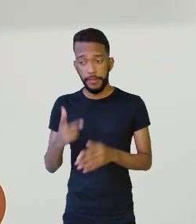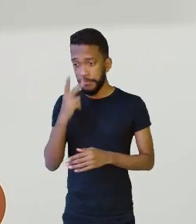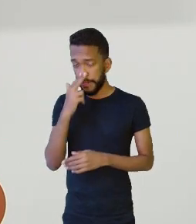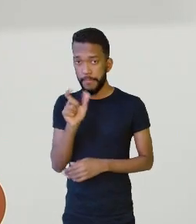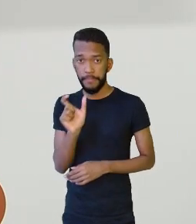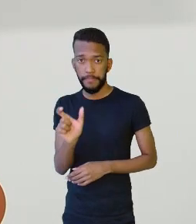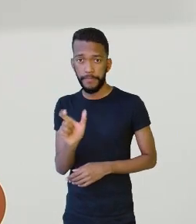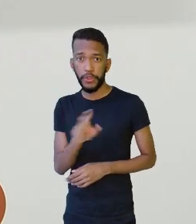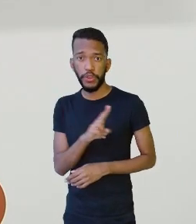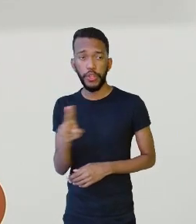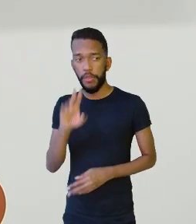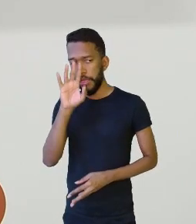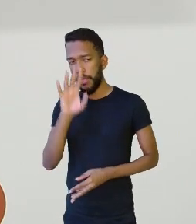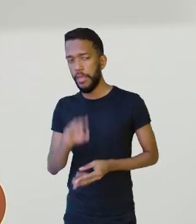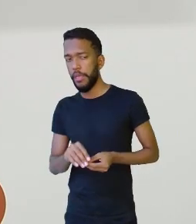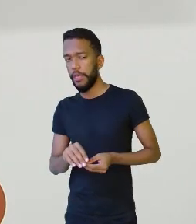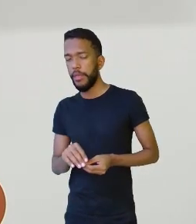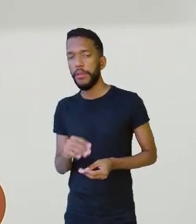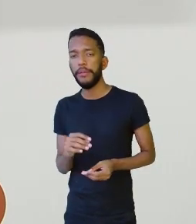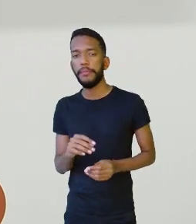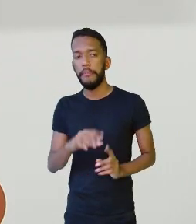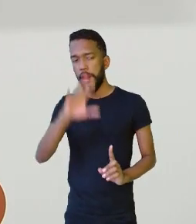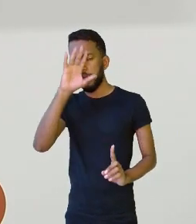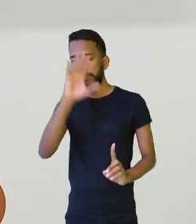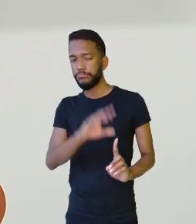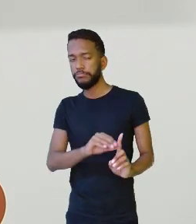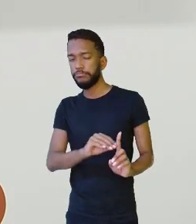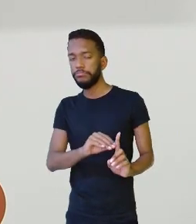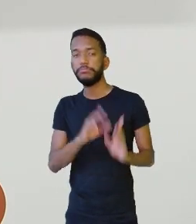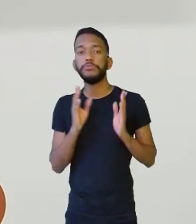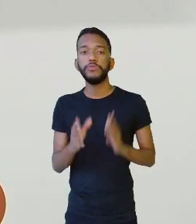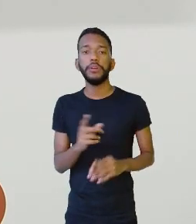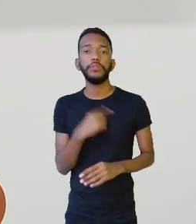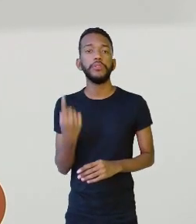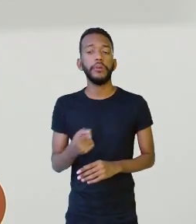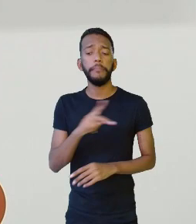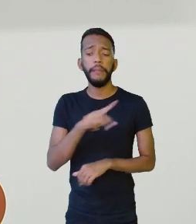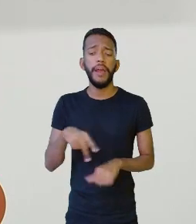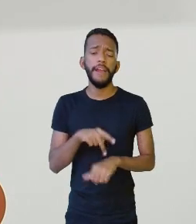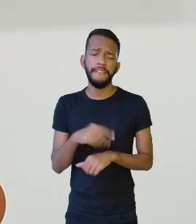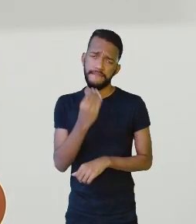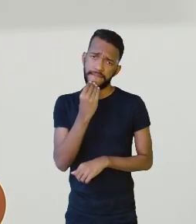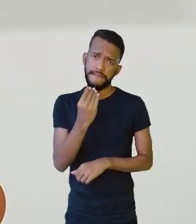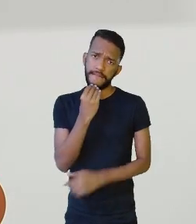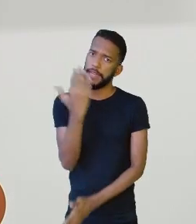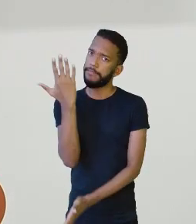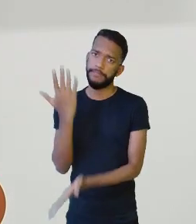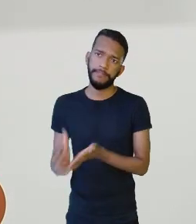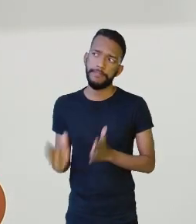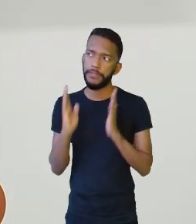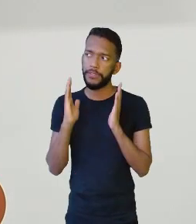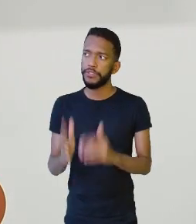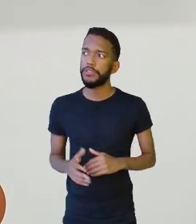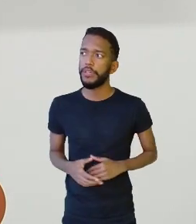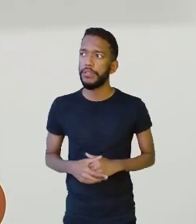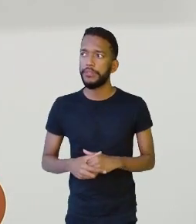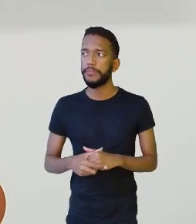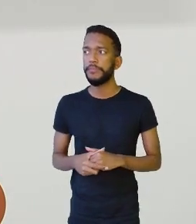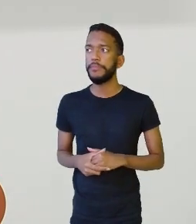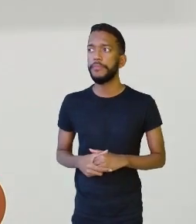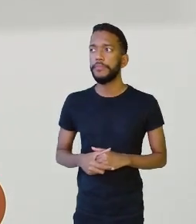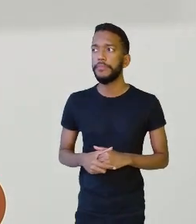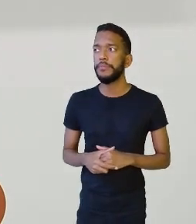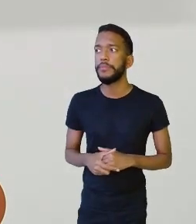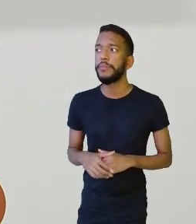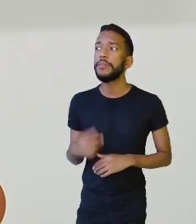feia, chamada preconceito, no nosso país, e é uma coisa que já deveria ter sido retirada. A gente